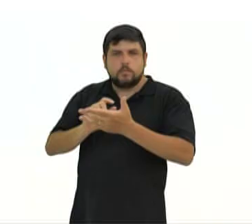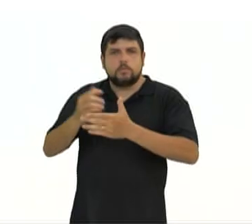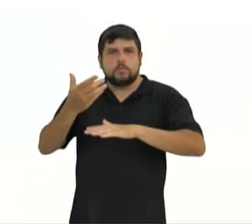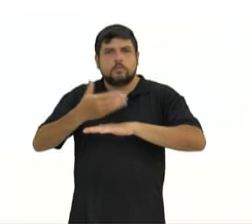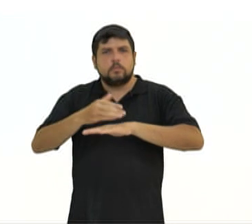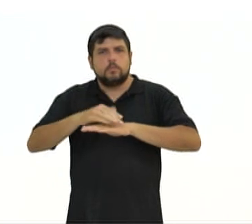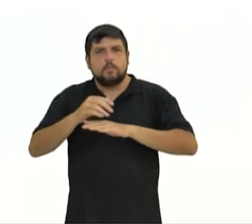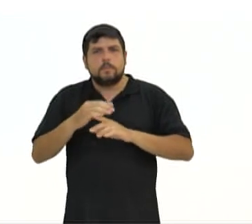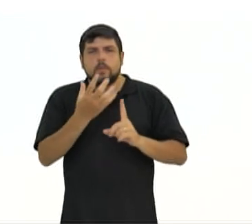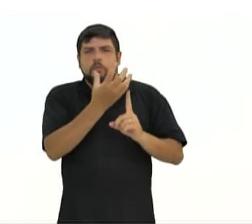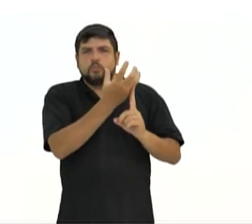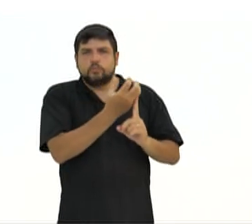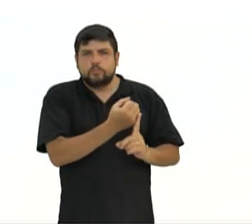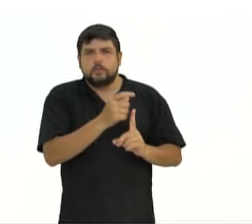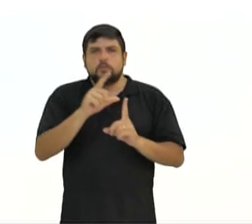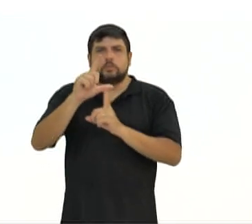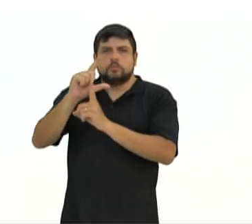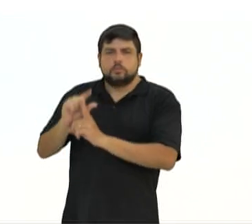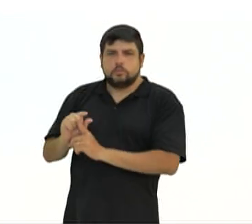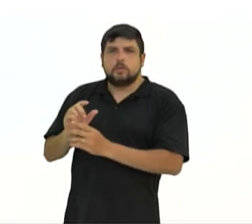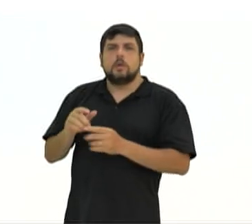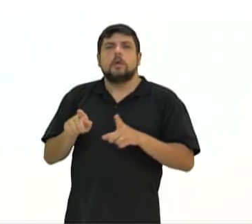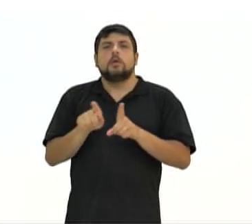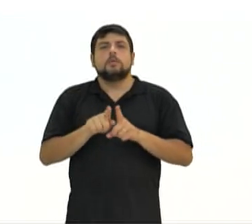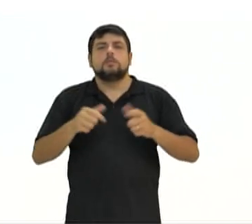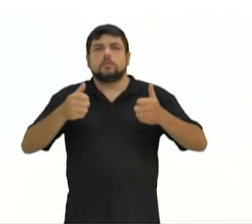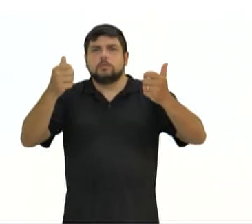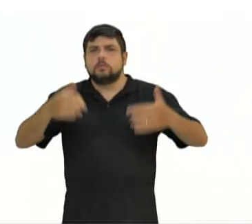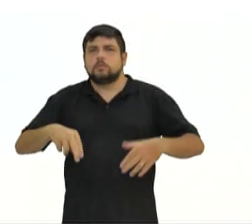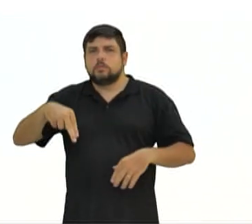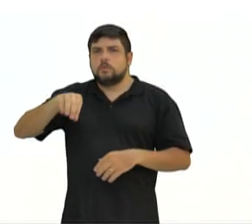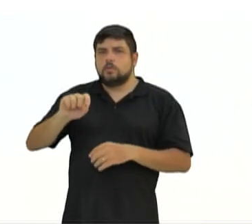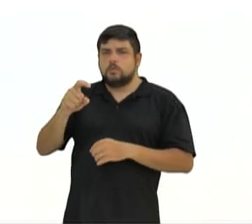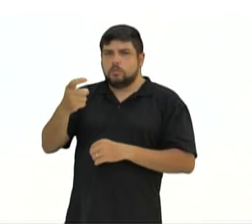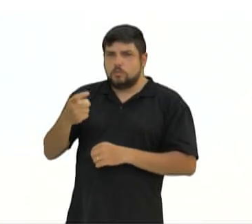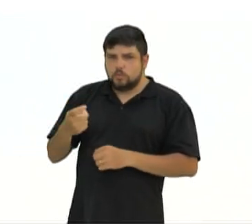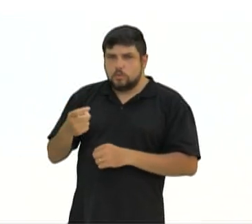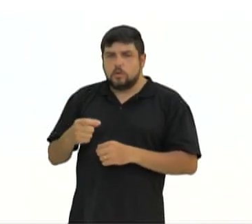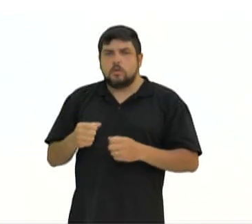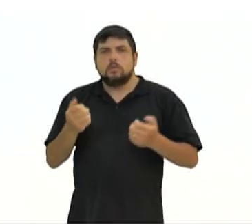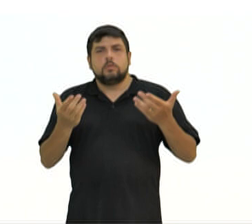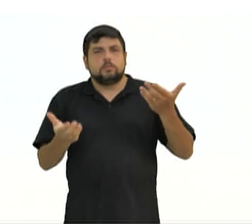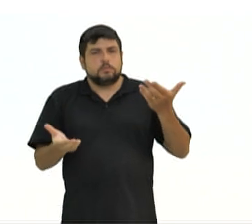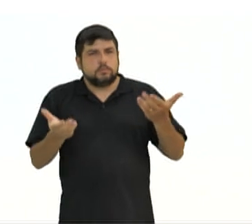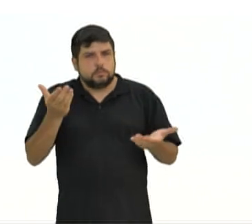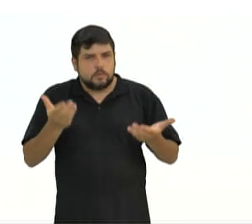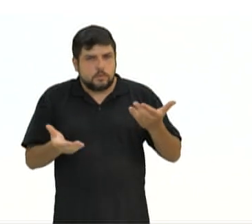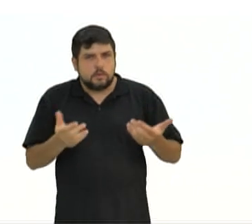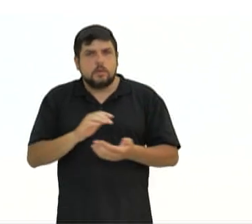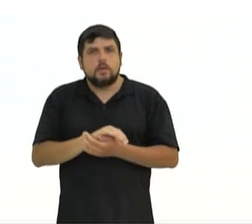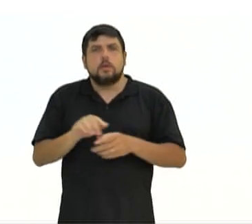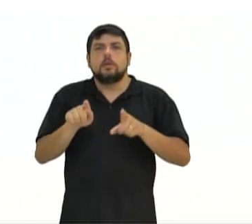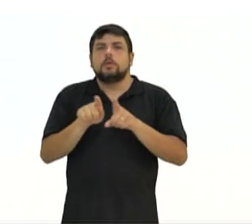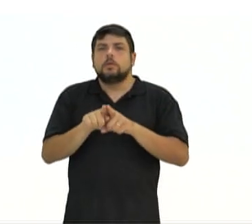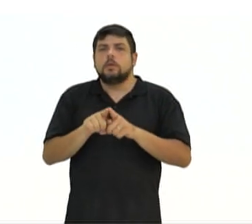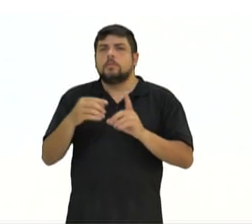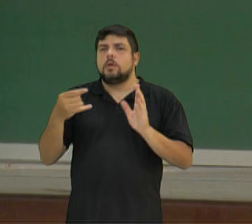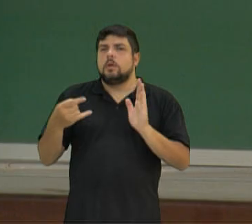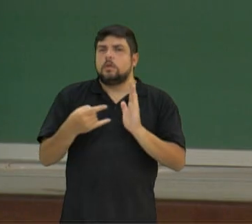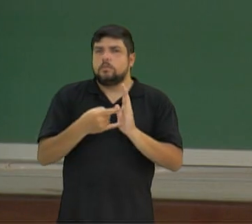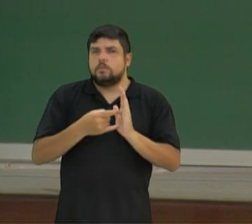de oxirredução, falamos então sobre o NOx, falamos sobre balanceamento, falamos sobre pilhas e